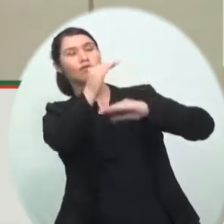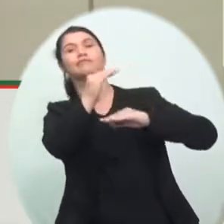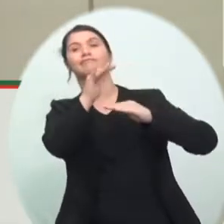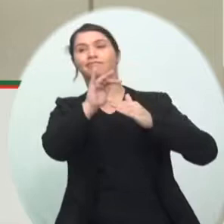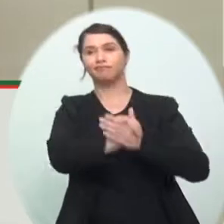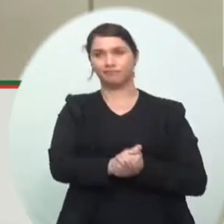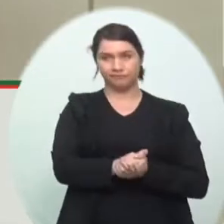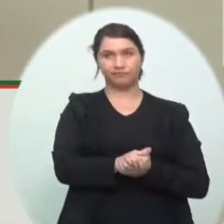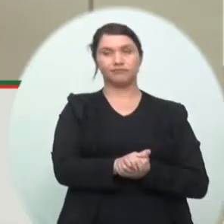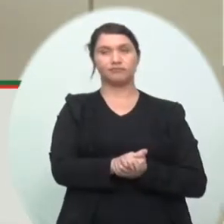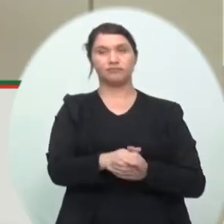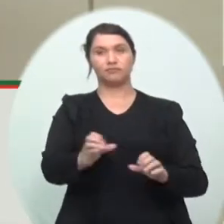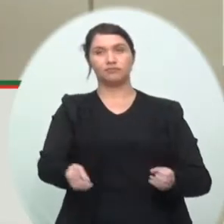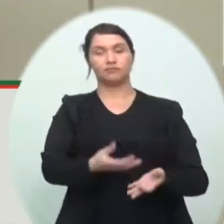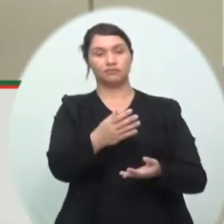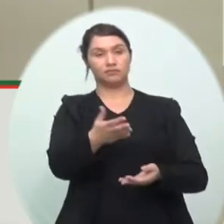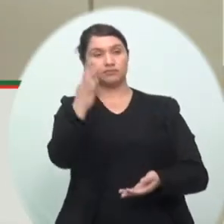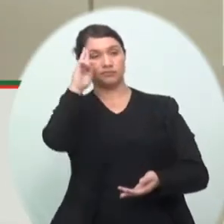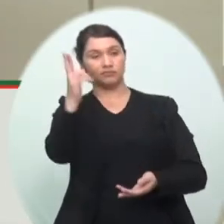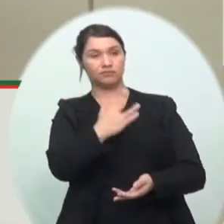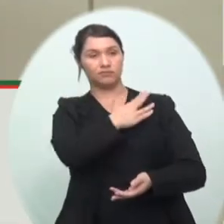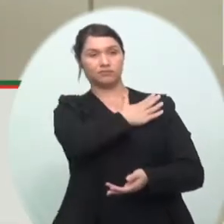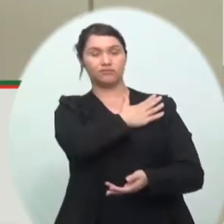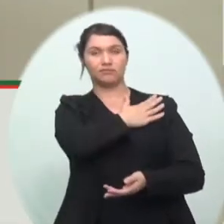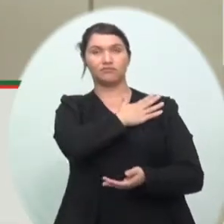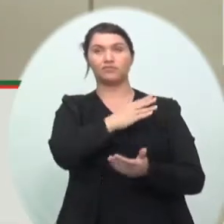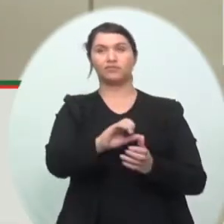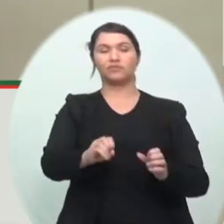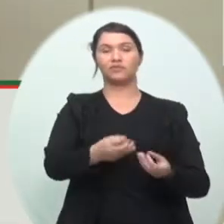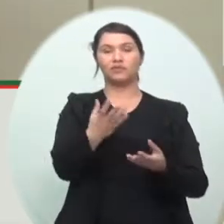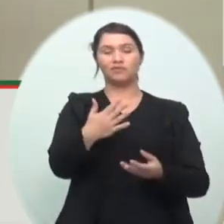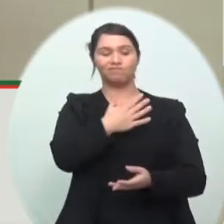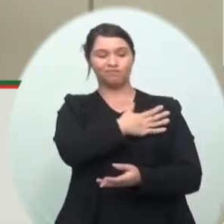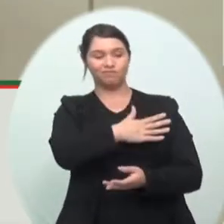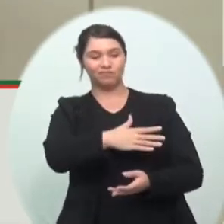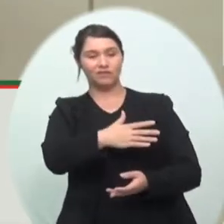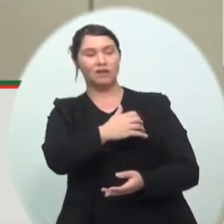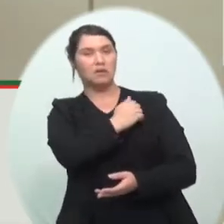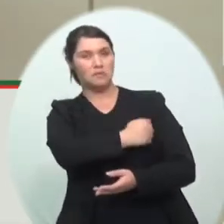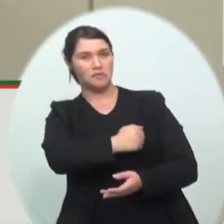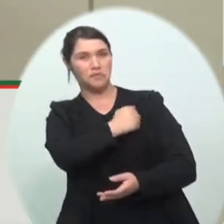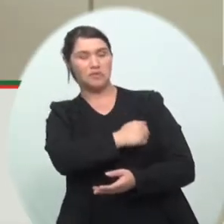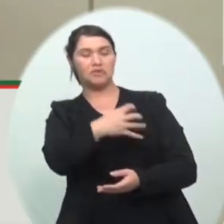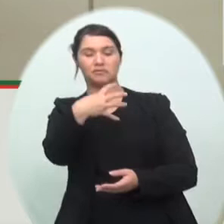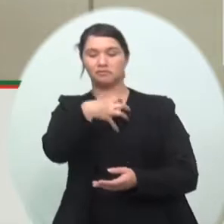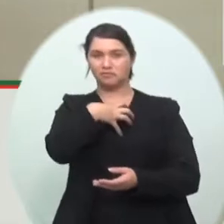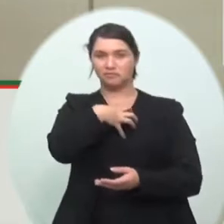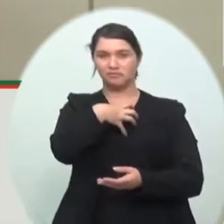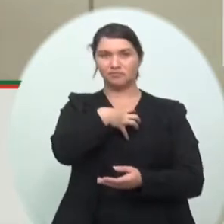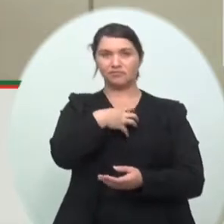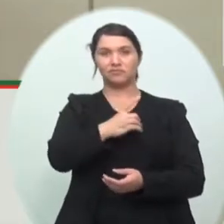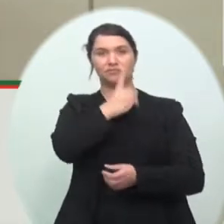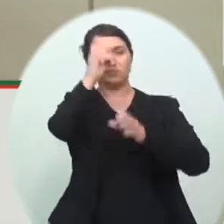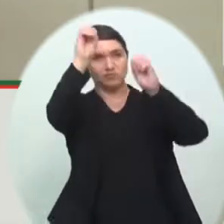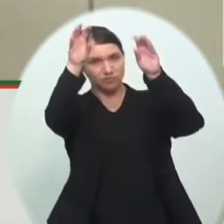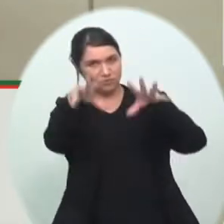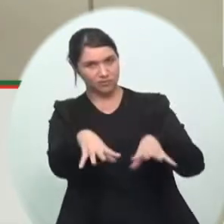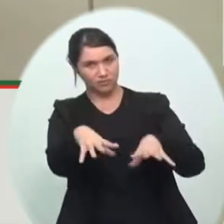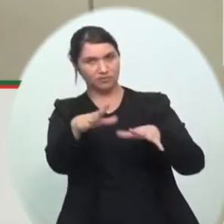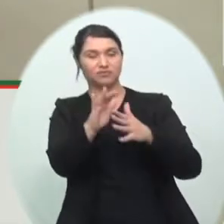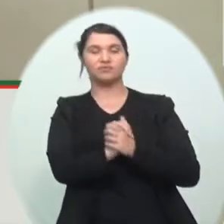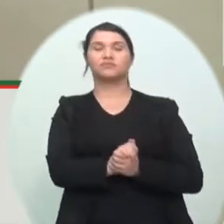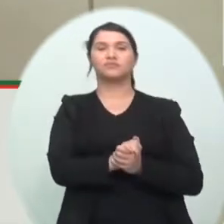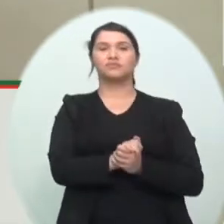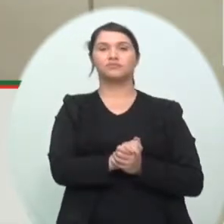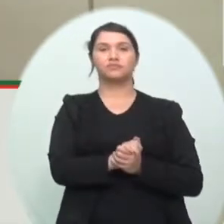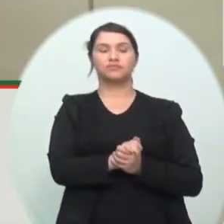Polícia Militar. Então, coronel, o senhor vai nos deixar saudade, sim. Que Deus te abençoe no seu próximo, nos seus caminhos, naquilo